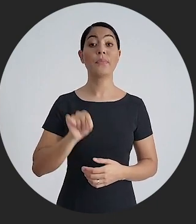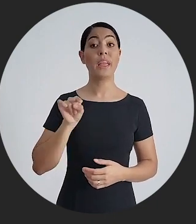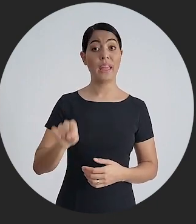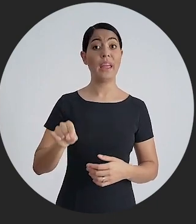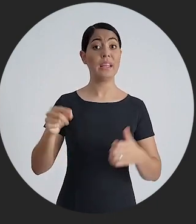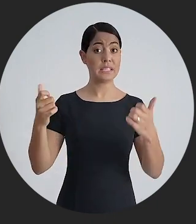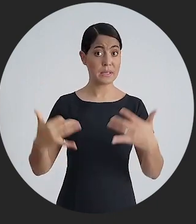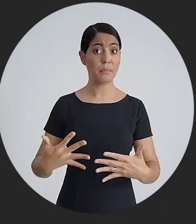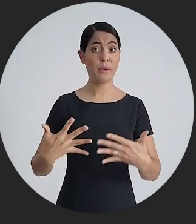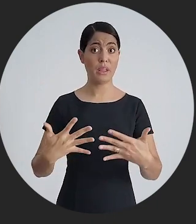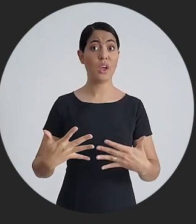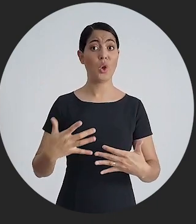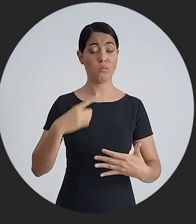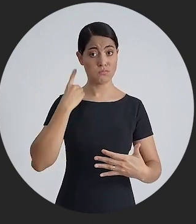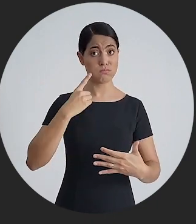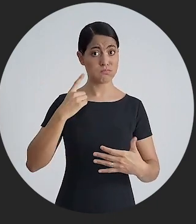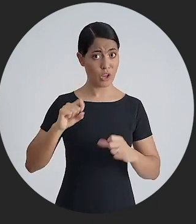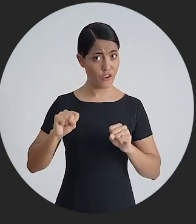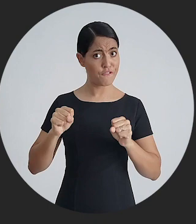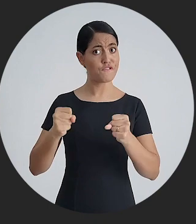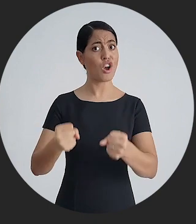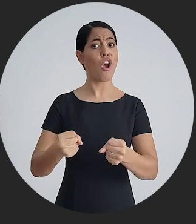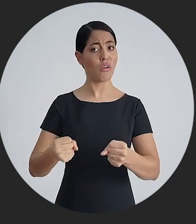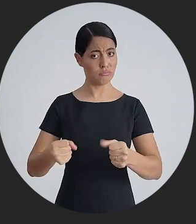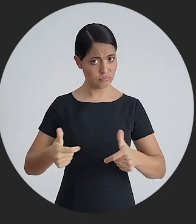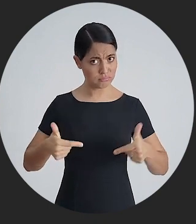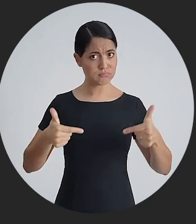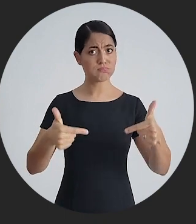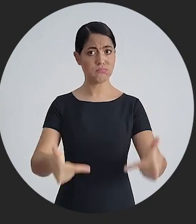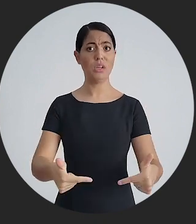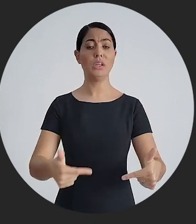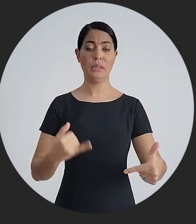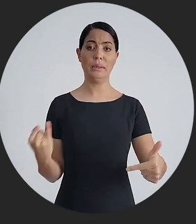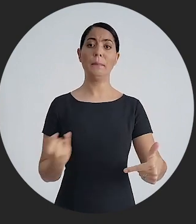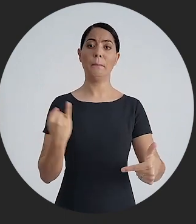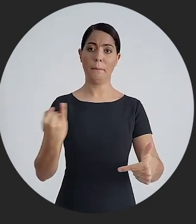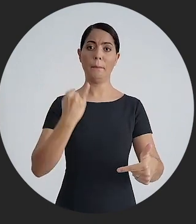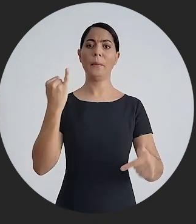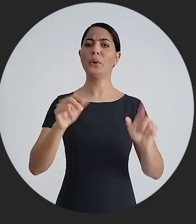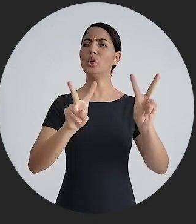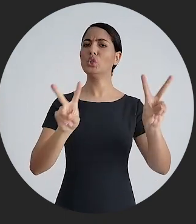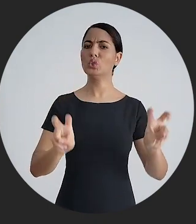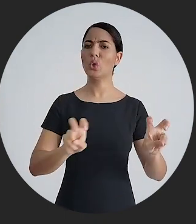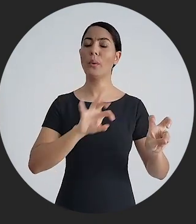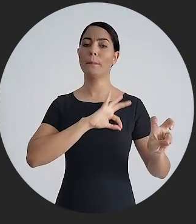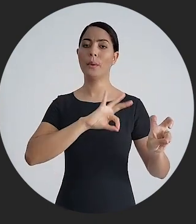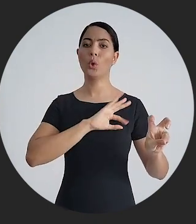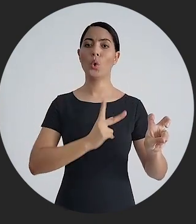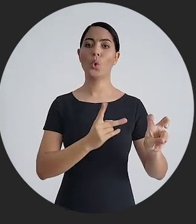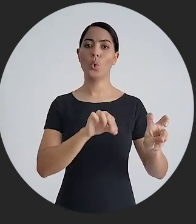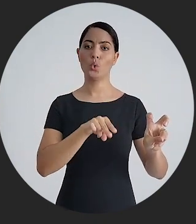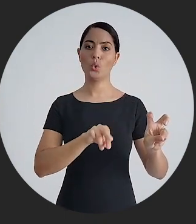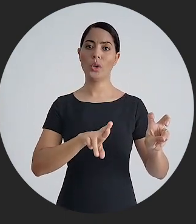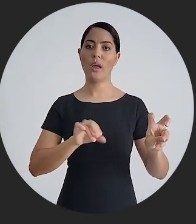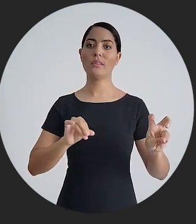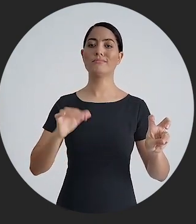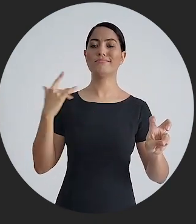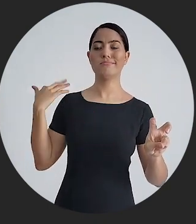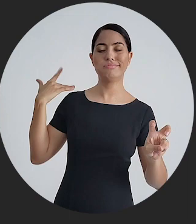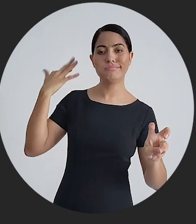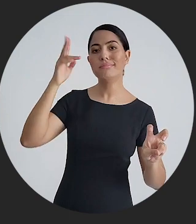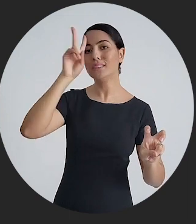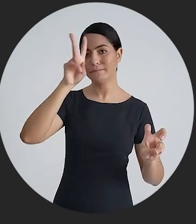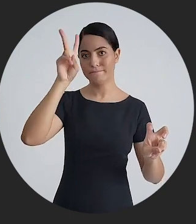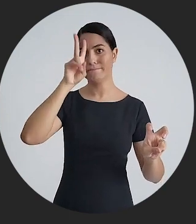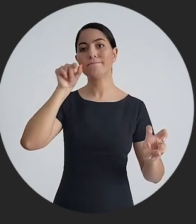Prerrogativas, Alex Sarkis, a luta pelo fortalecimento da advocacia, que passa pela valorização da verba honorária,